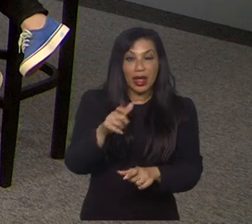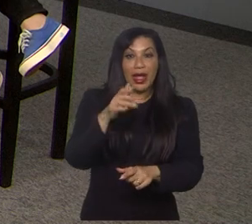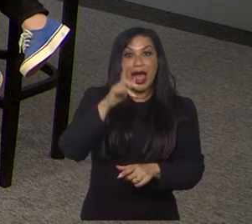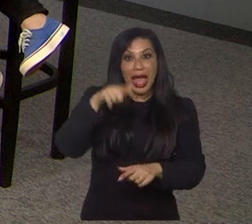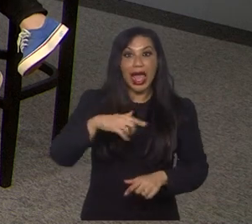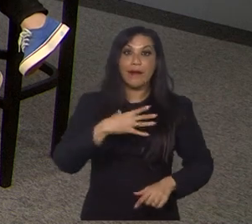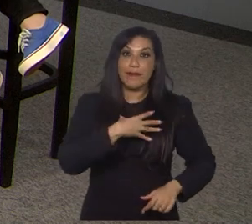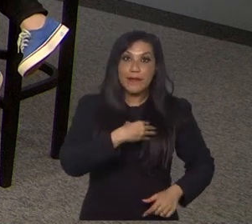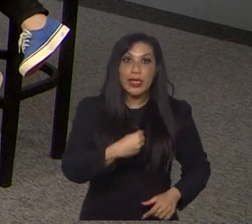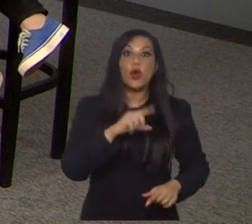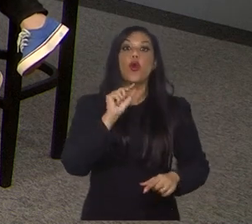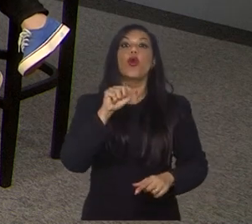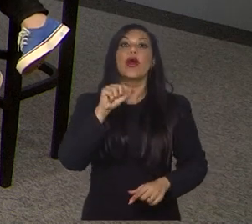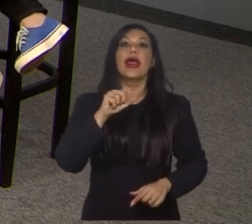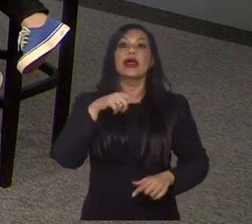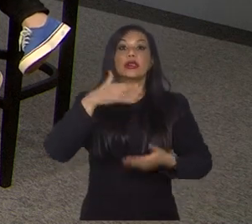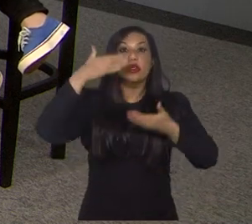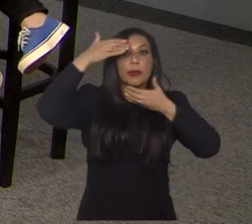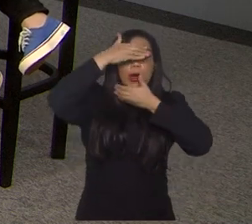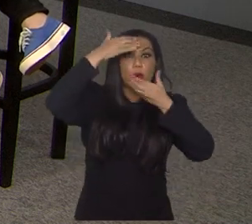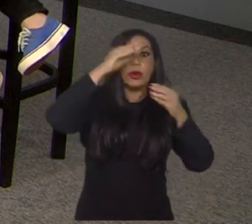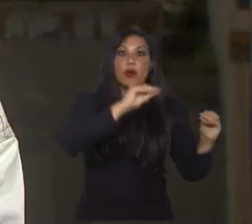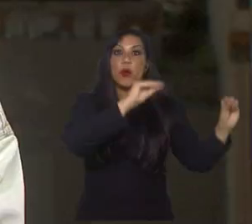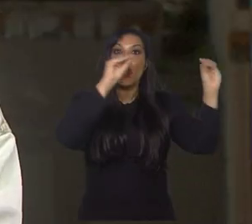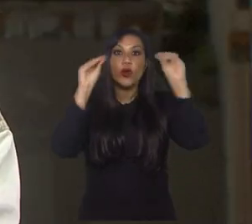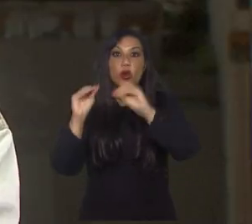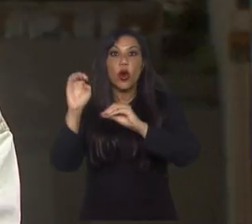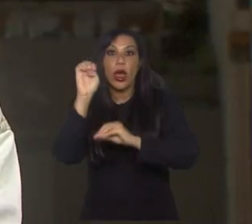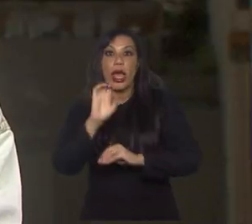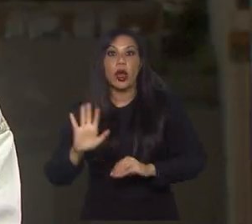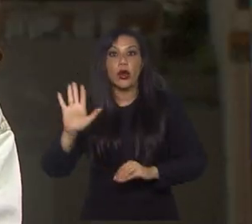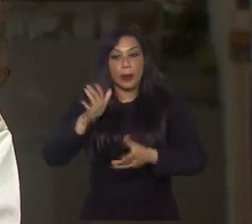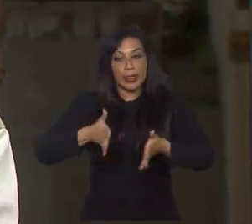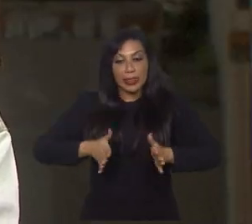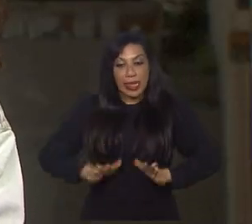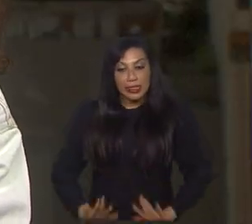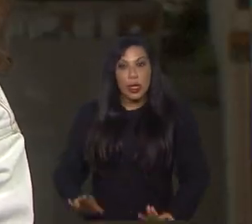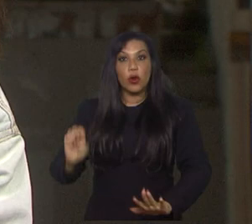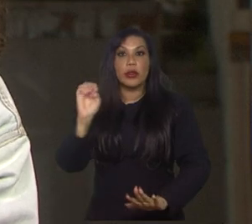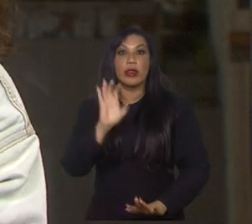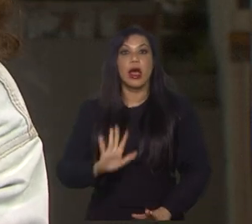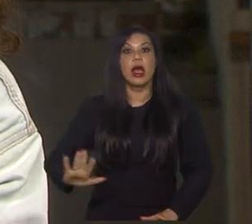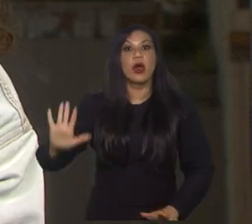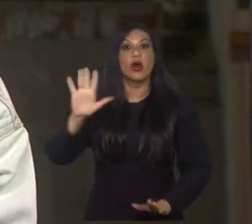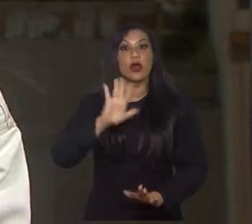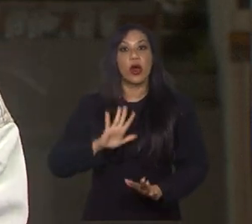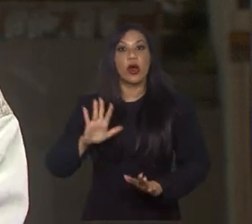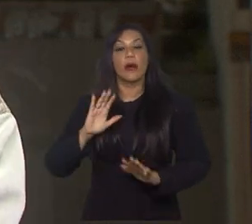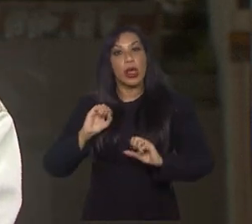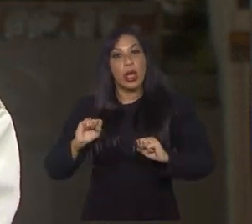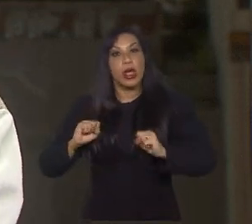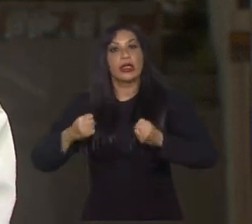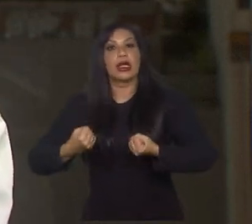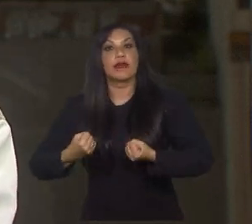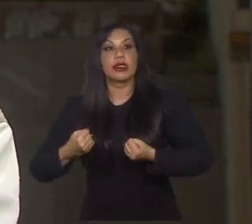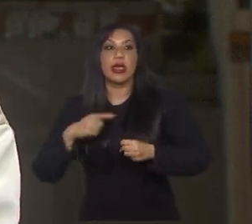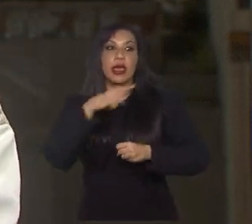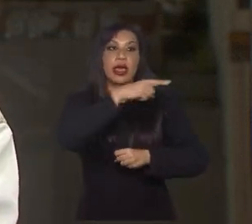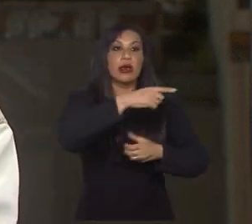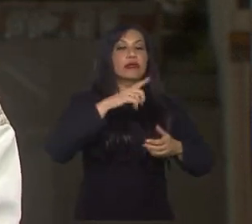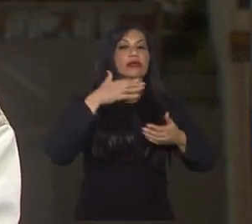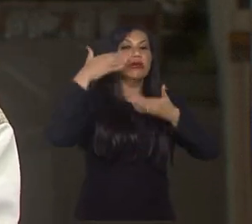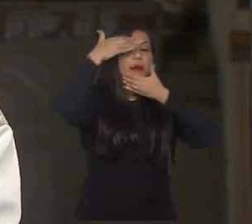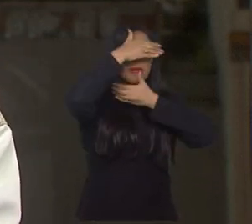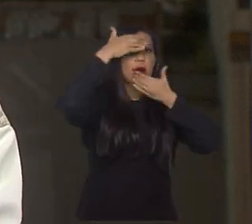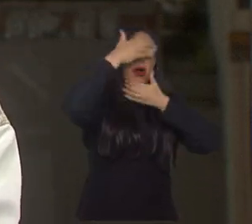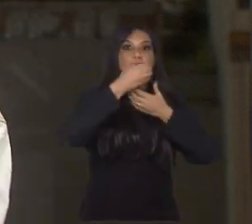são filhas de marroquinos que migraram para a Europa, elas nasceram na Europa e optaram por defender a seleção marroquina, o que dá também um tempero